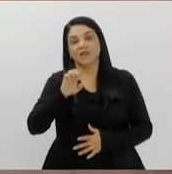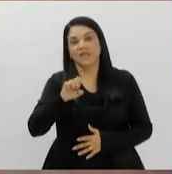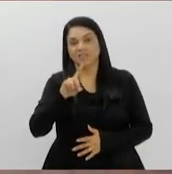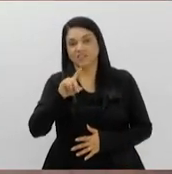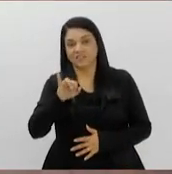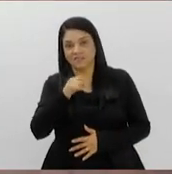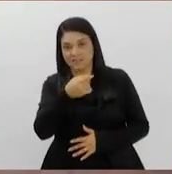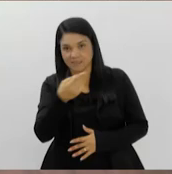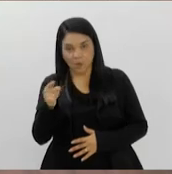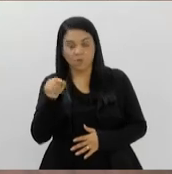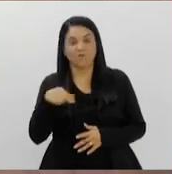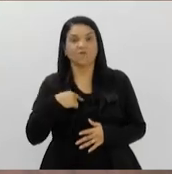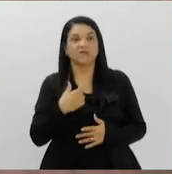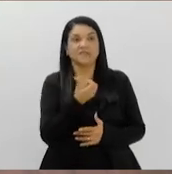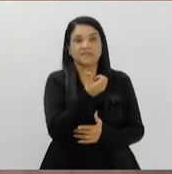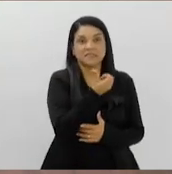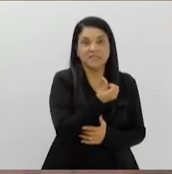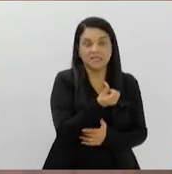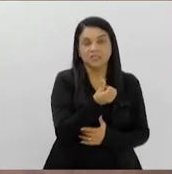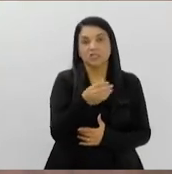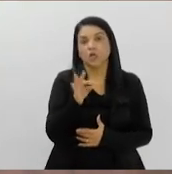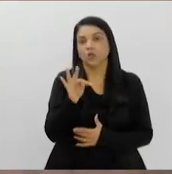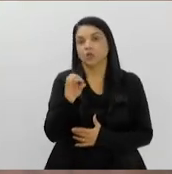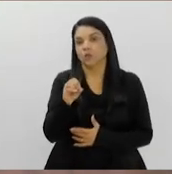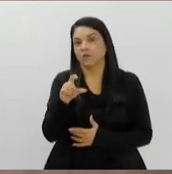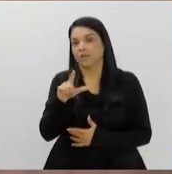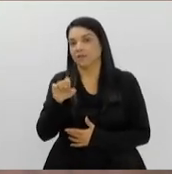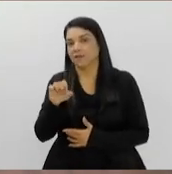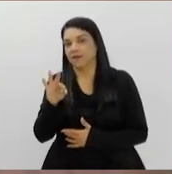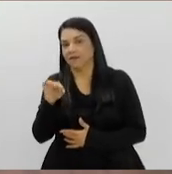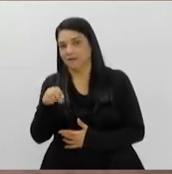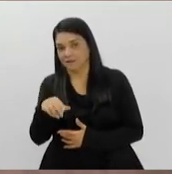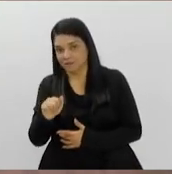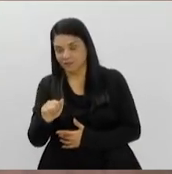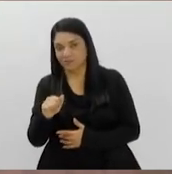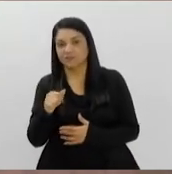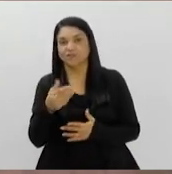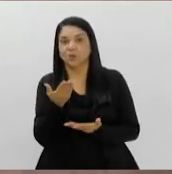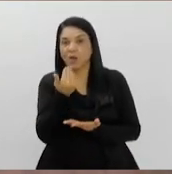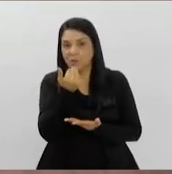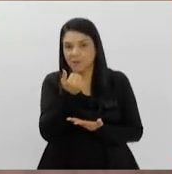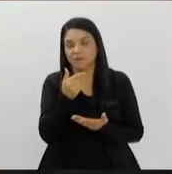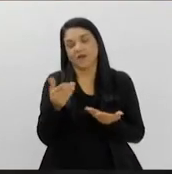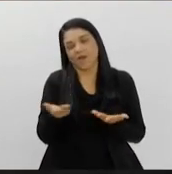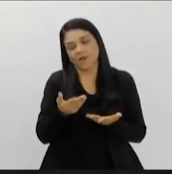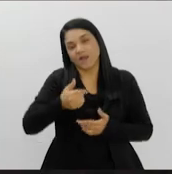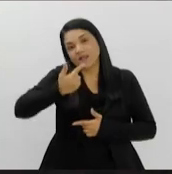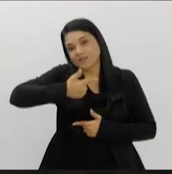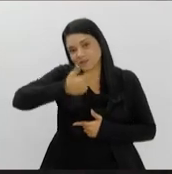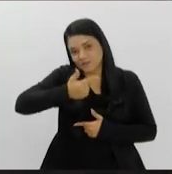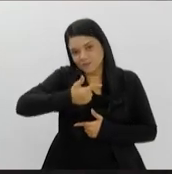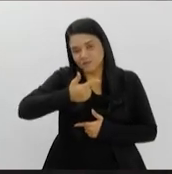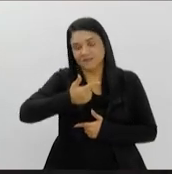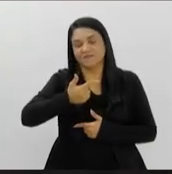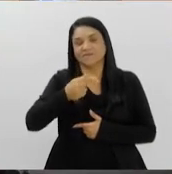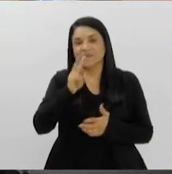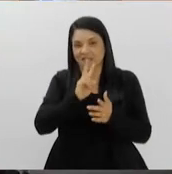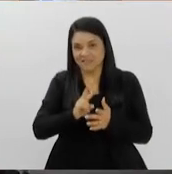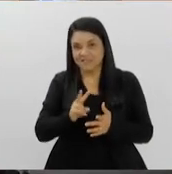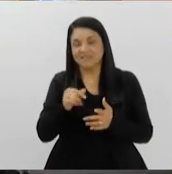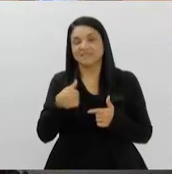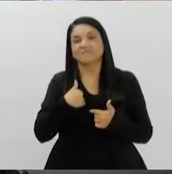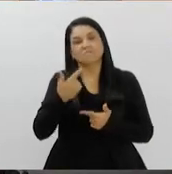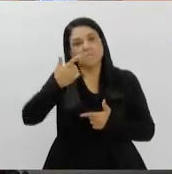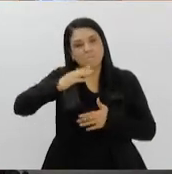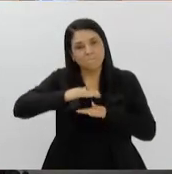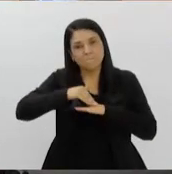alimentos. E dessa vez a gente espera arrecadar de 8 a 10 toneladas para que o Rio Solidário possa fazer a doação. Queria agradecer. Obrigado. Agradeço, tá, Índia? Deixa eu corrigir